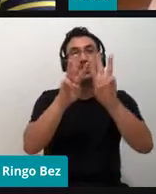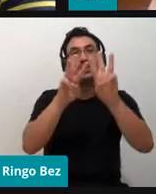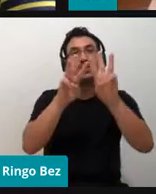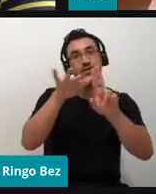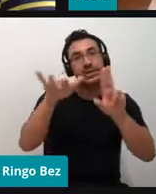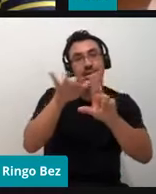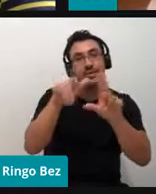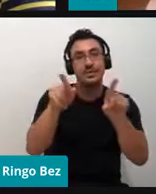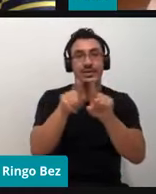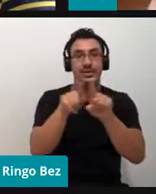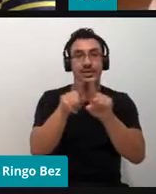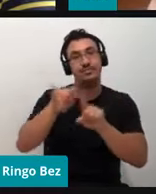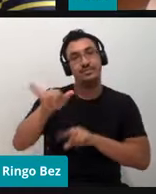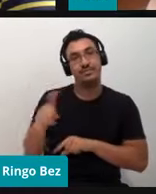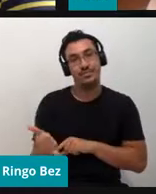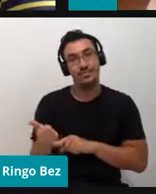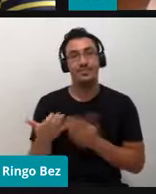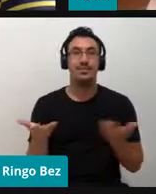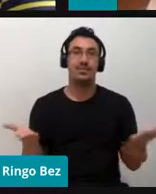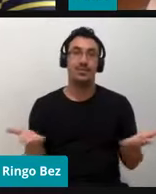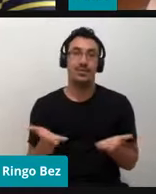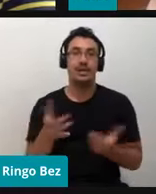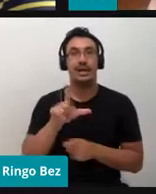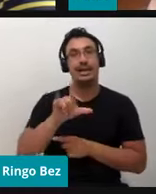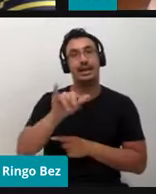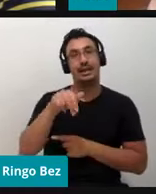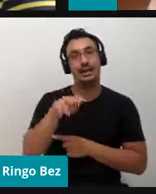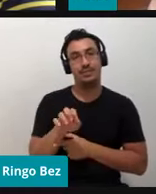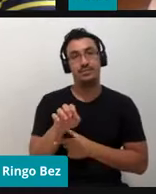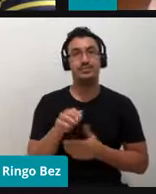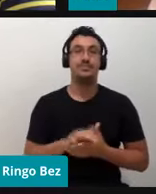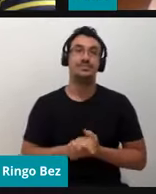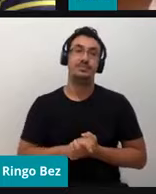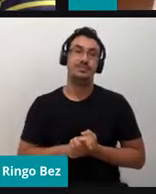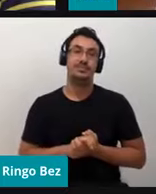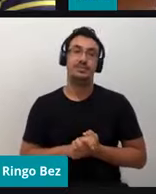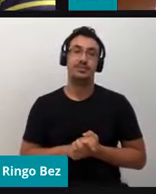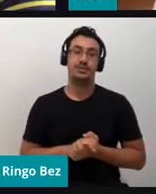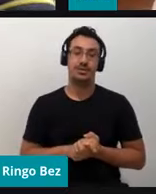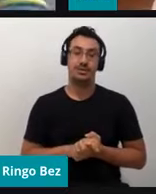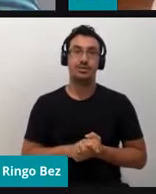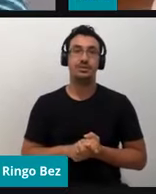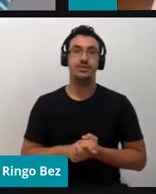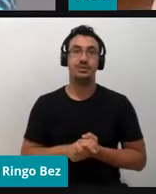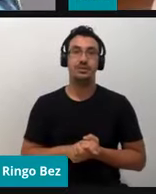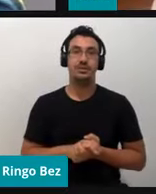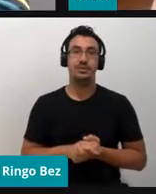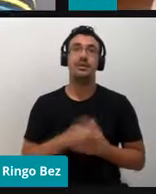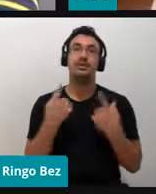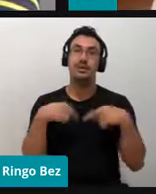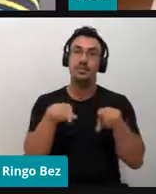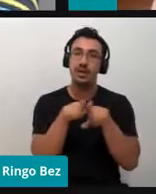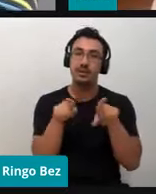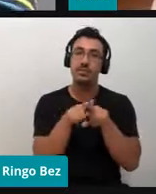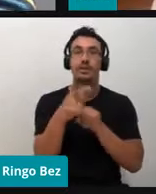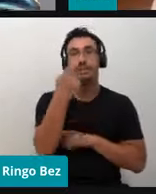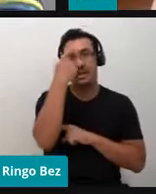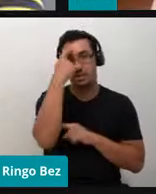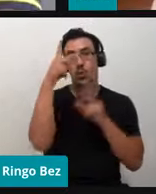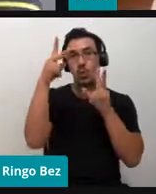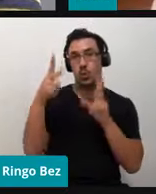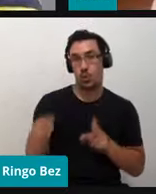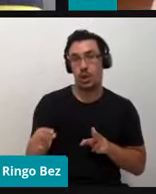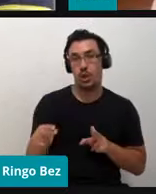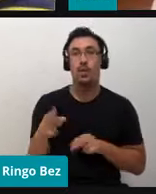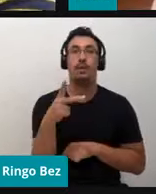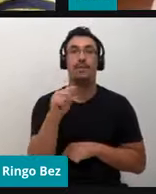pela oportunidade. Com você, Liliane. Paulo, eu vou na mesma linha e, assim, não apenas